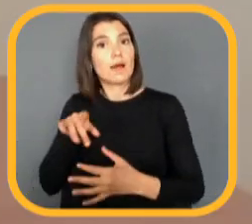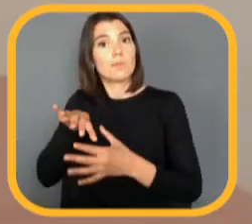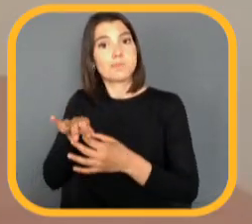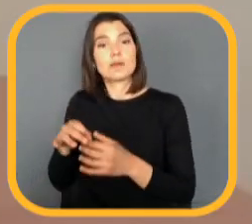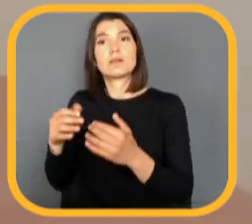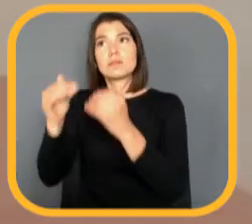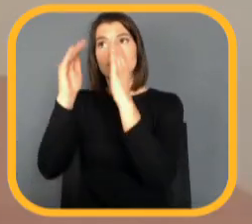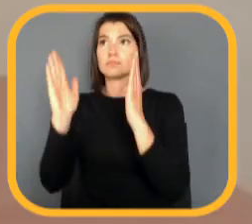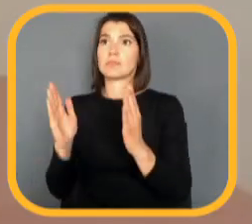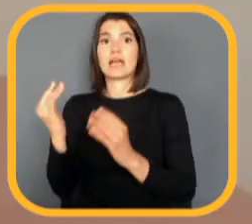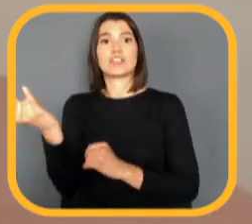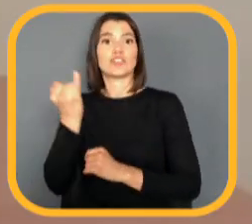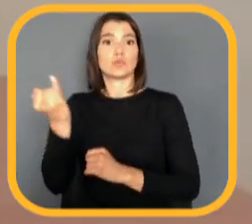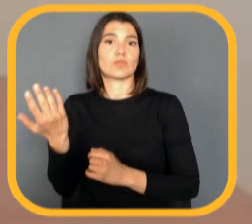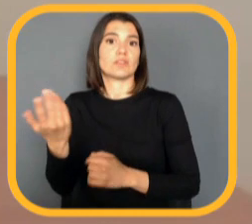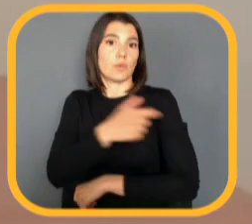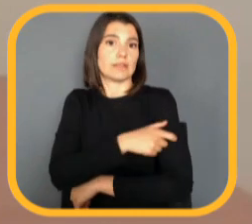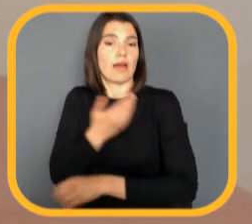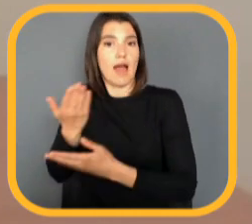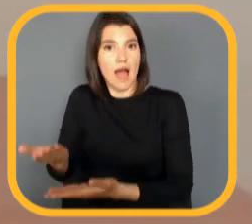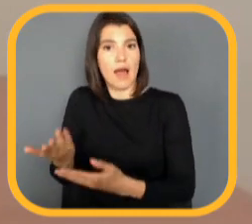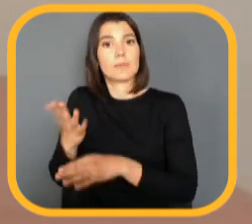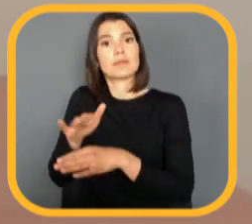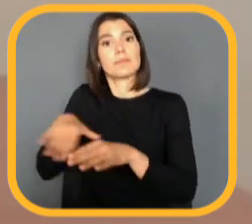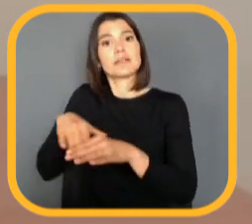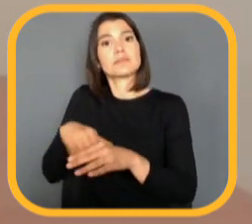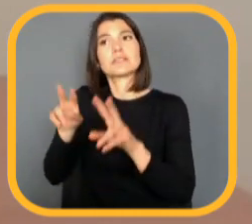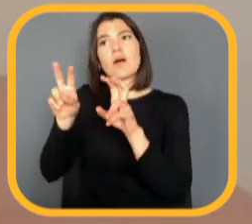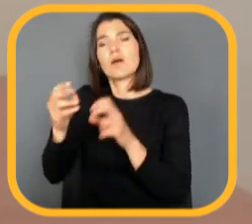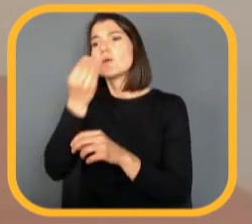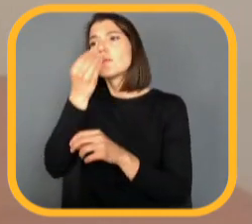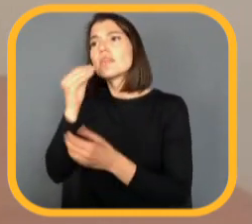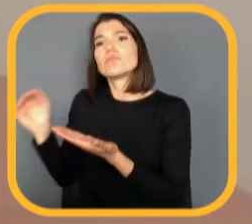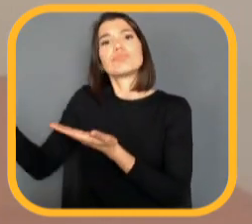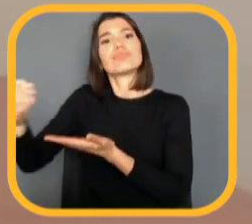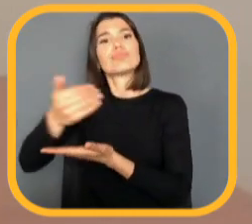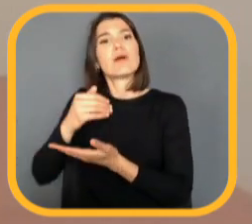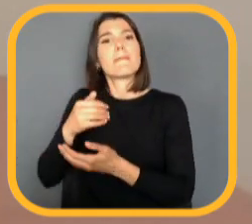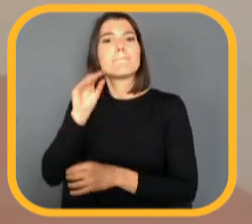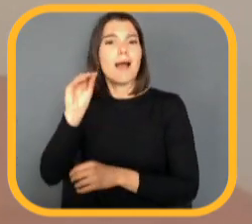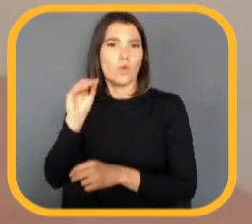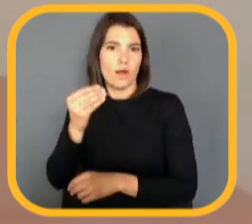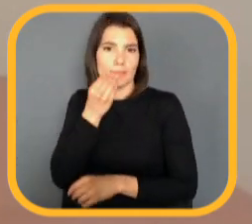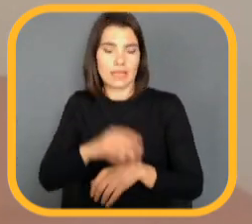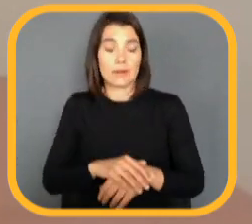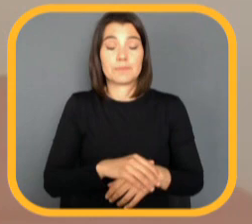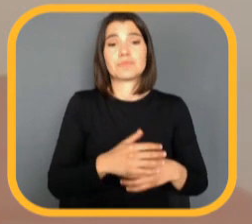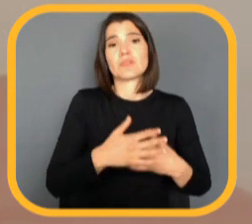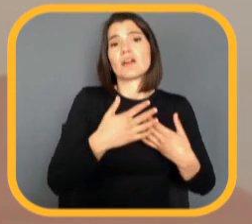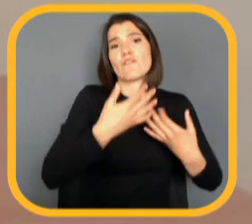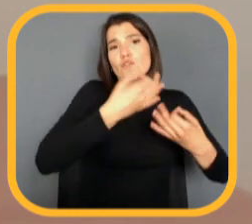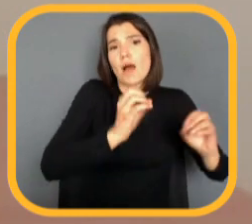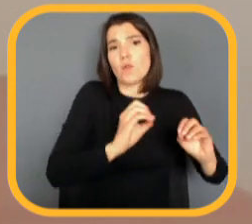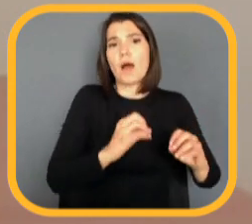formal é feito através de uma organização. Por exemplo, a participação em ações de um banco alimentar. Já o voluntariado informal é tudo aquilo